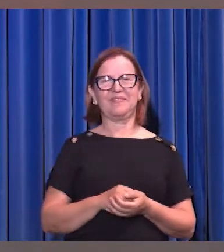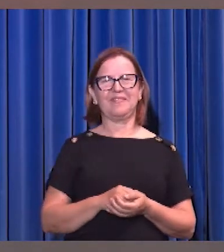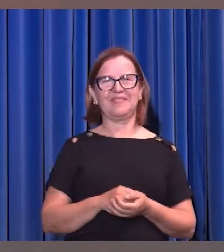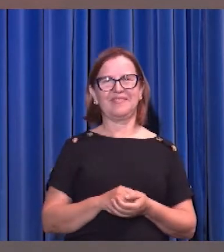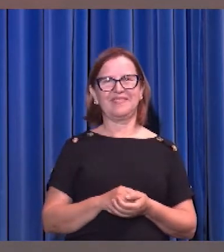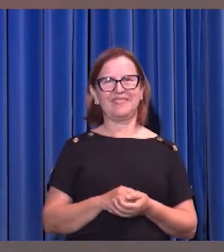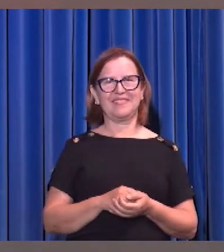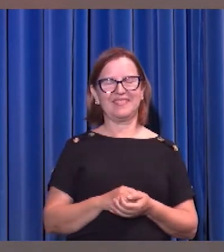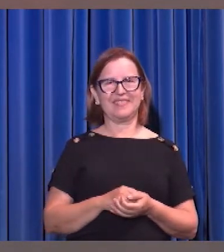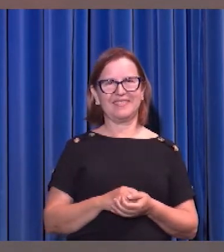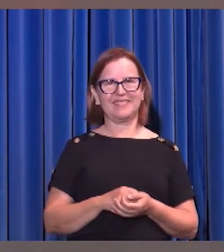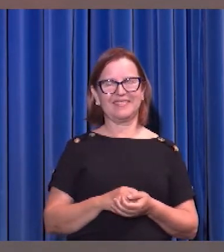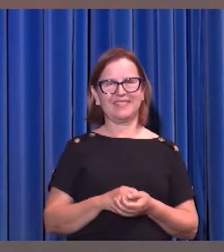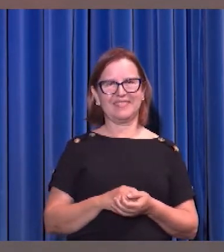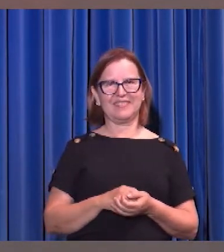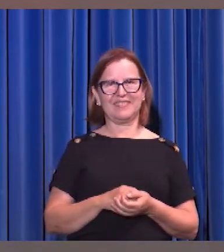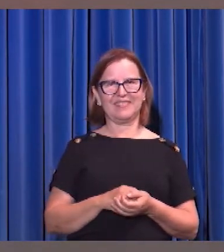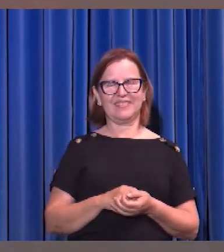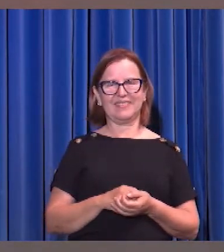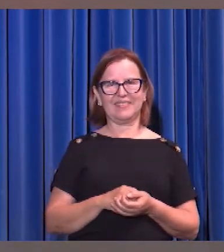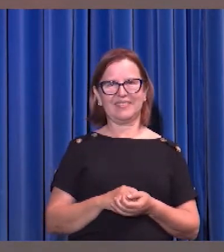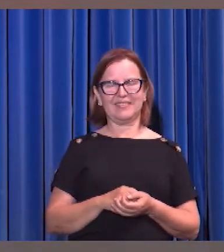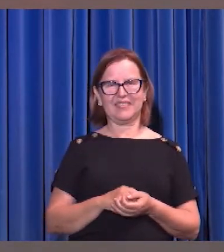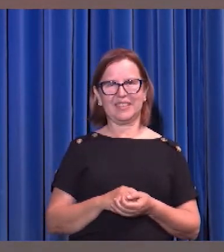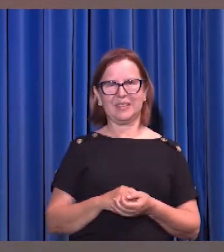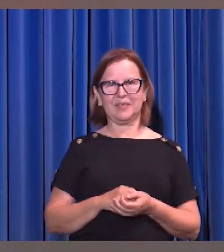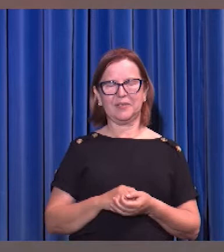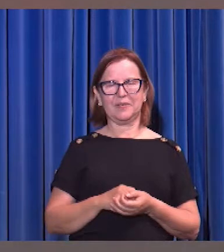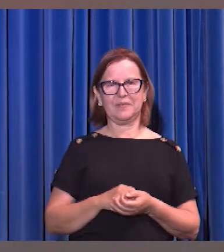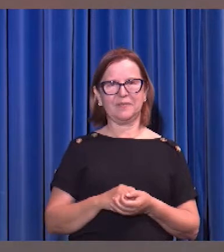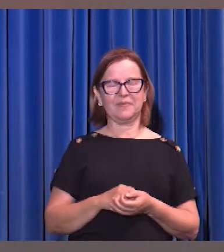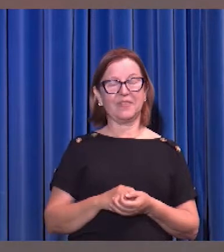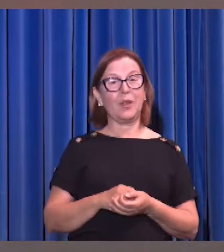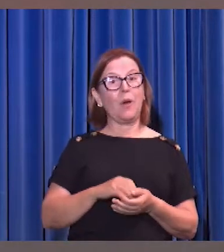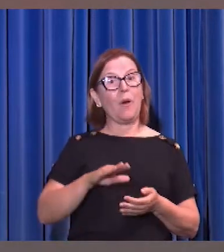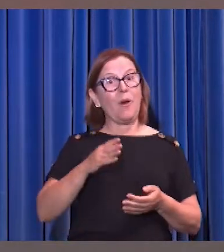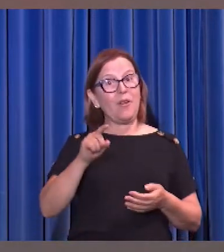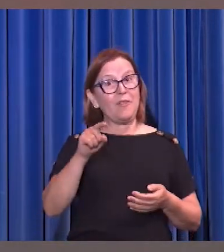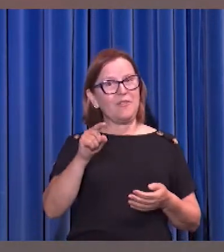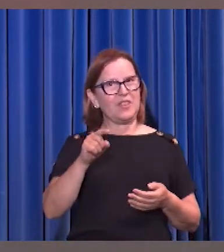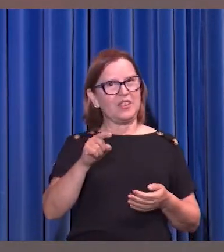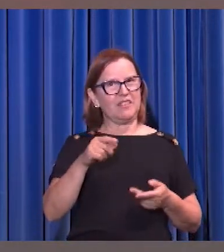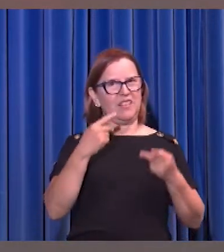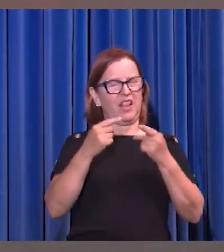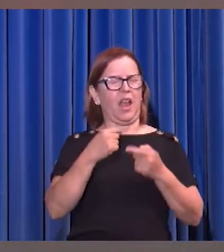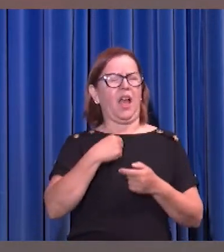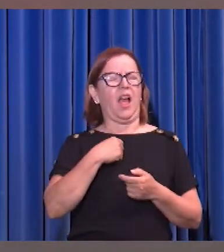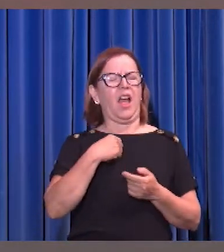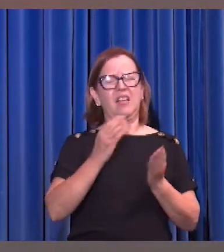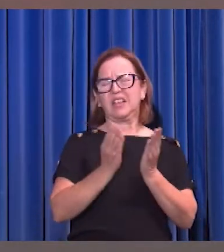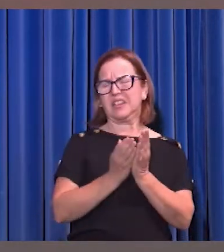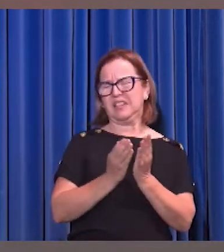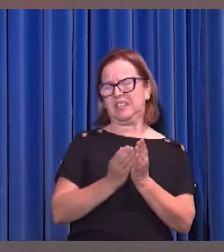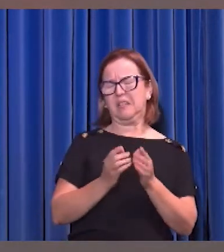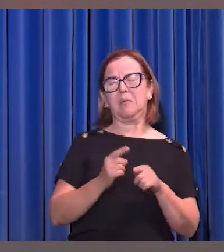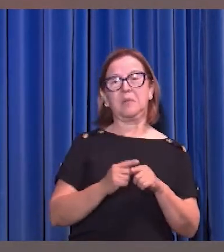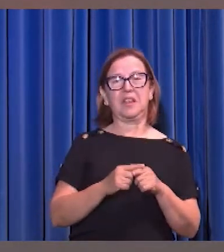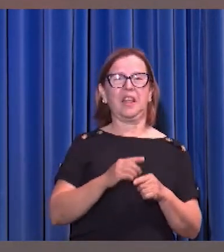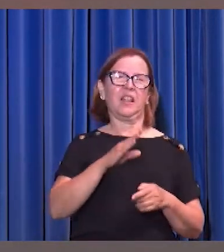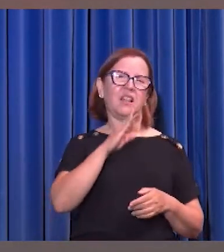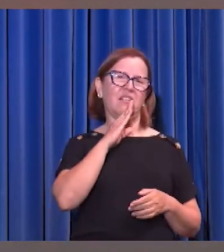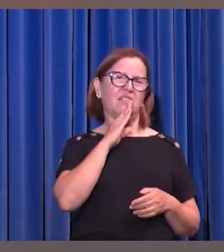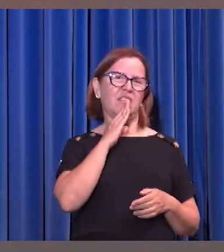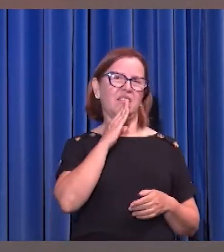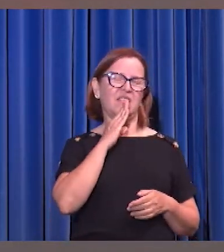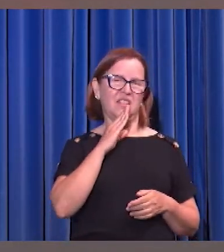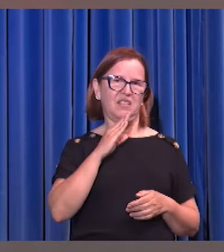É uma pergunta que nós devemos fazer também. Ou você se diz cristão apenas porque você conhece a doutrina do